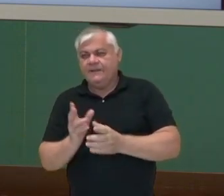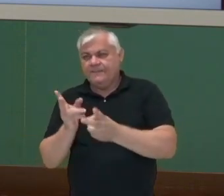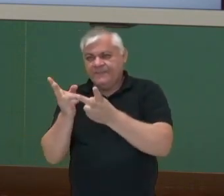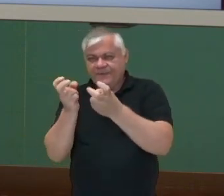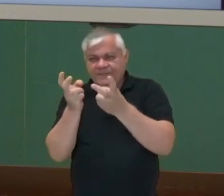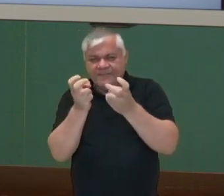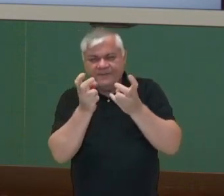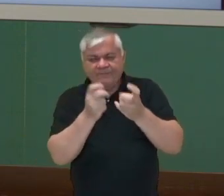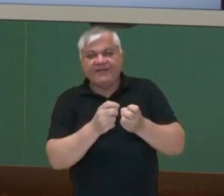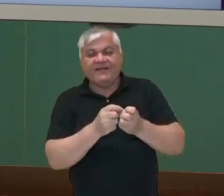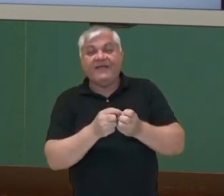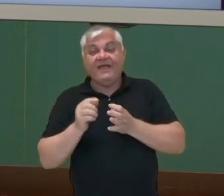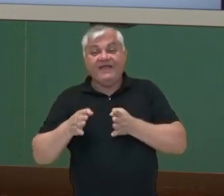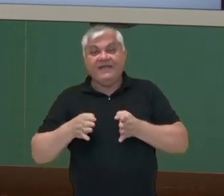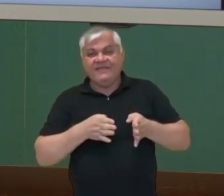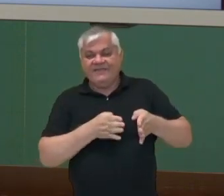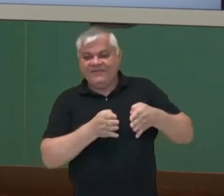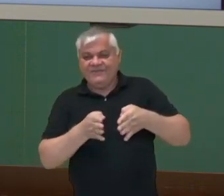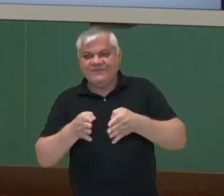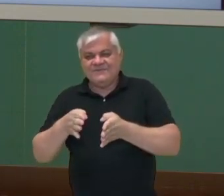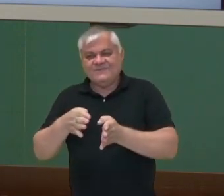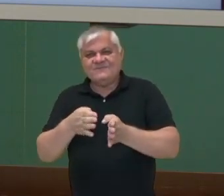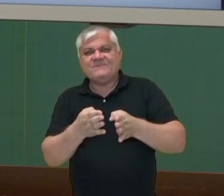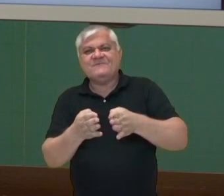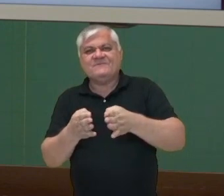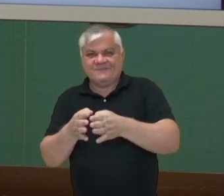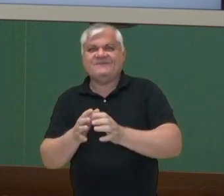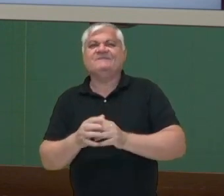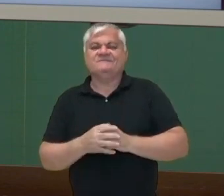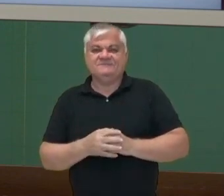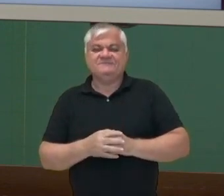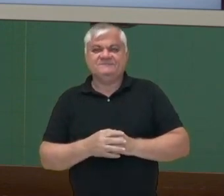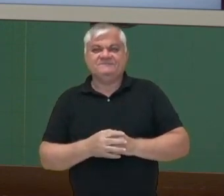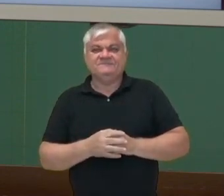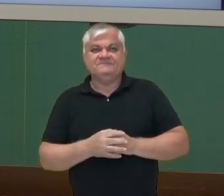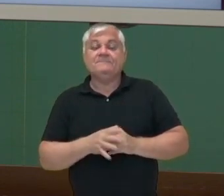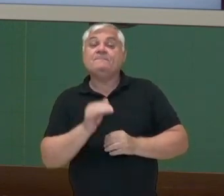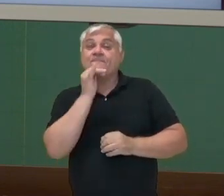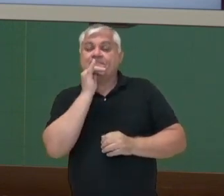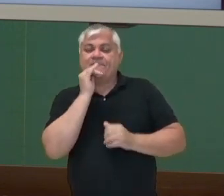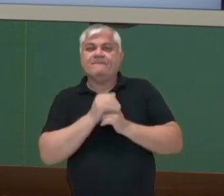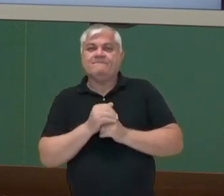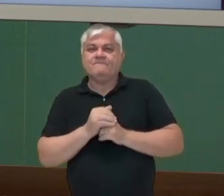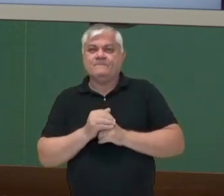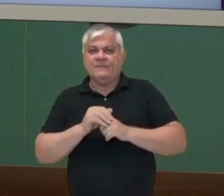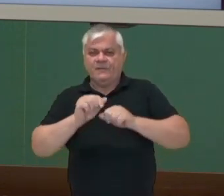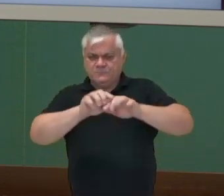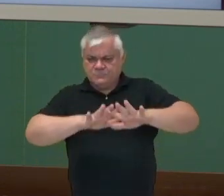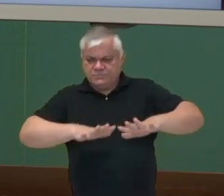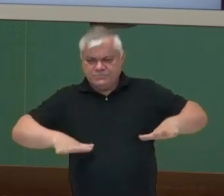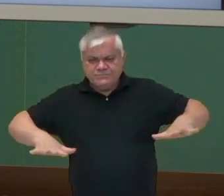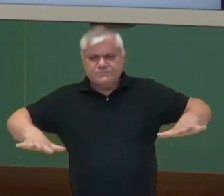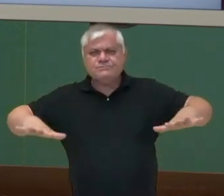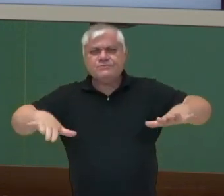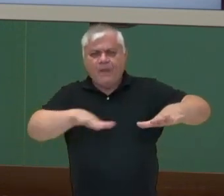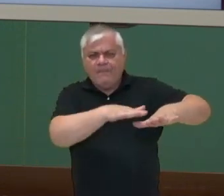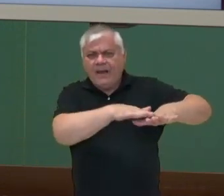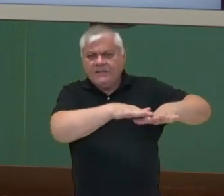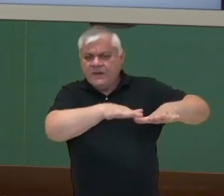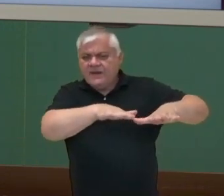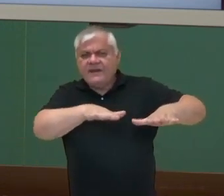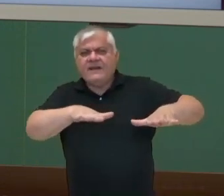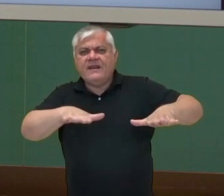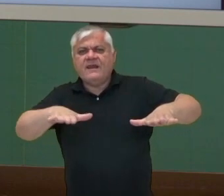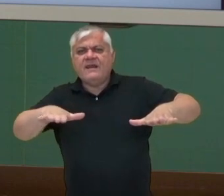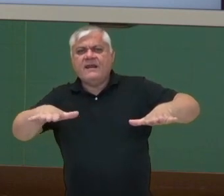verificar para onde os rios correm, considerando essa informação. Se a gente tem um mapa que é plano, como é que eu vou saber isso? Eu